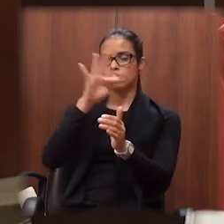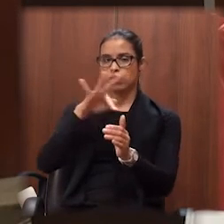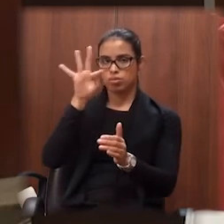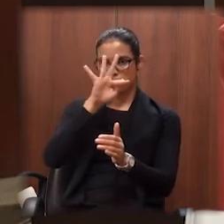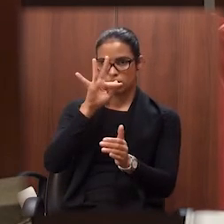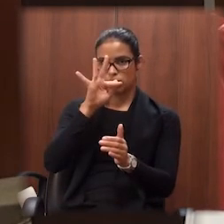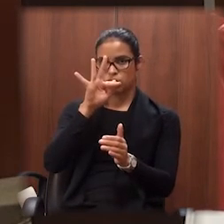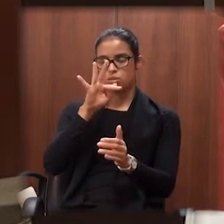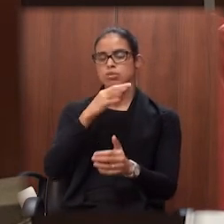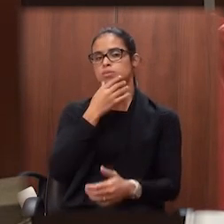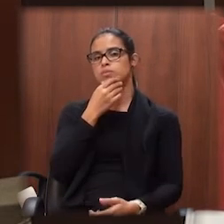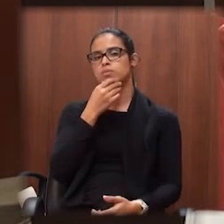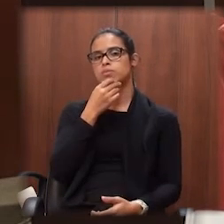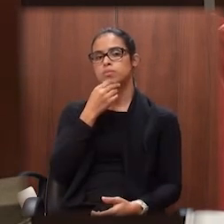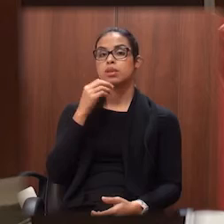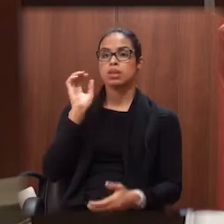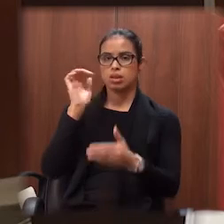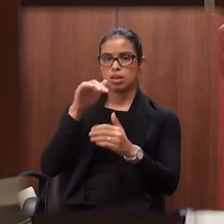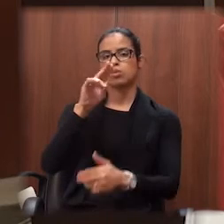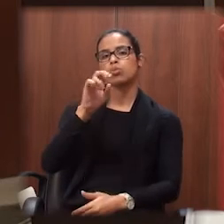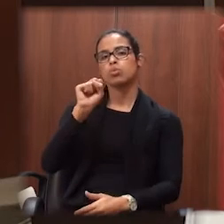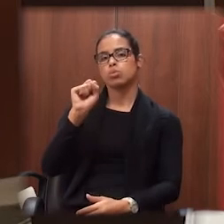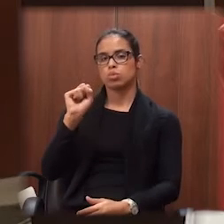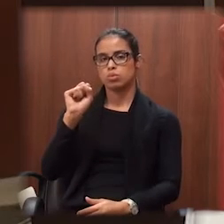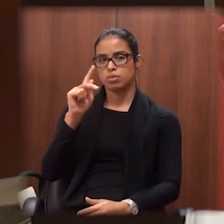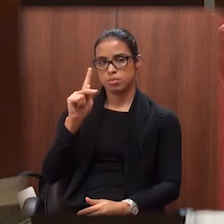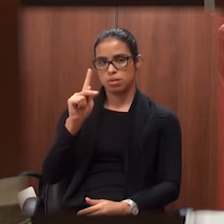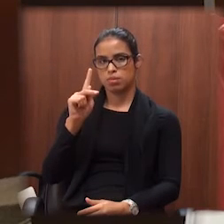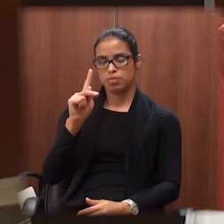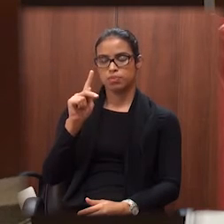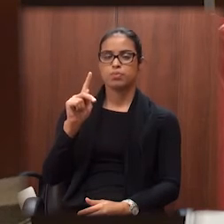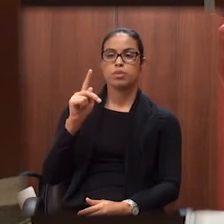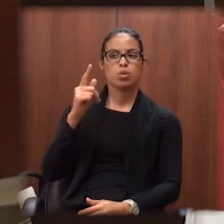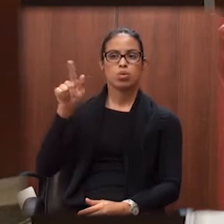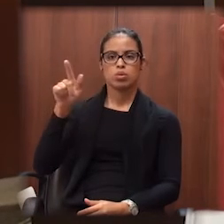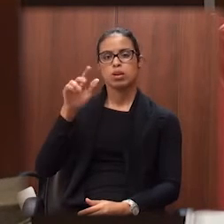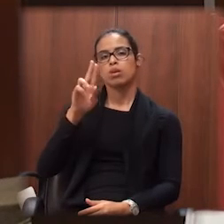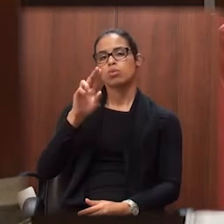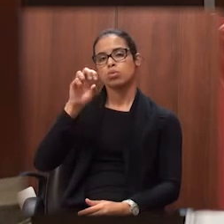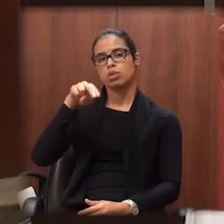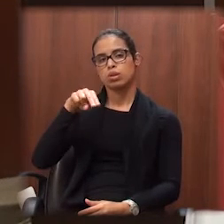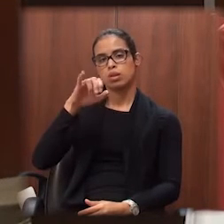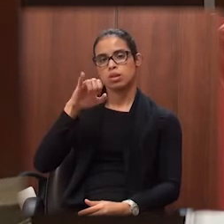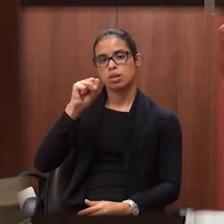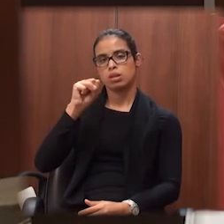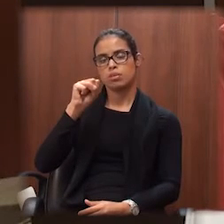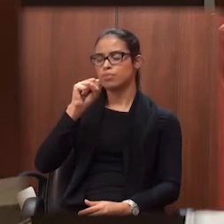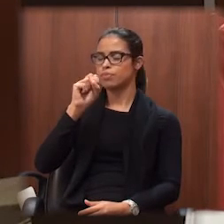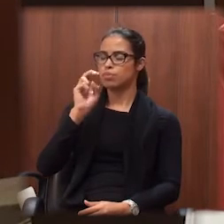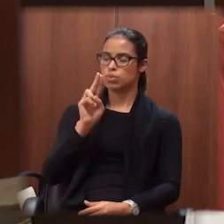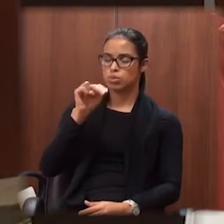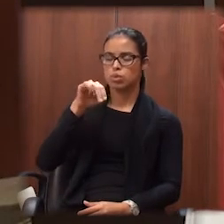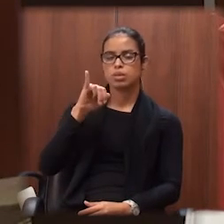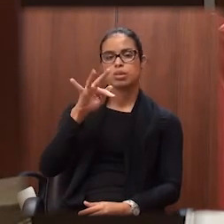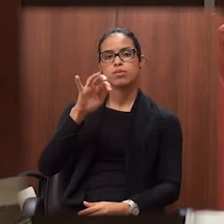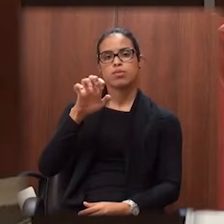universidades. Unidades na USP, na Unifesp, que é a federal,